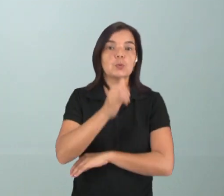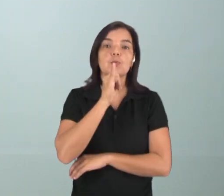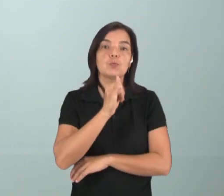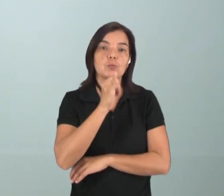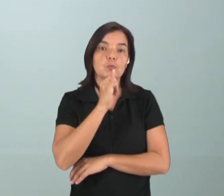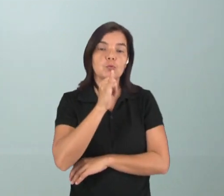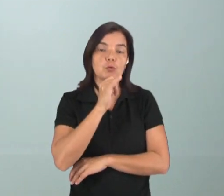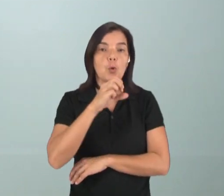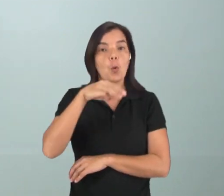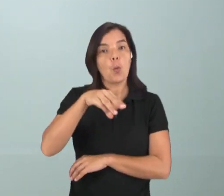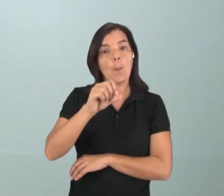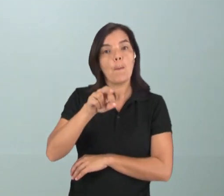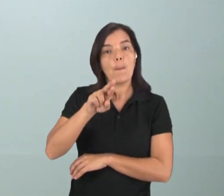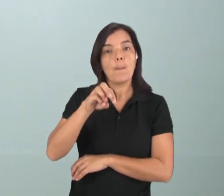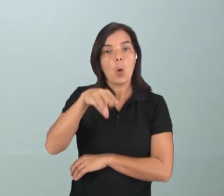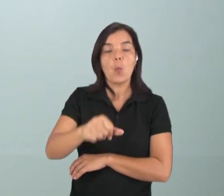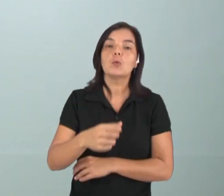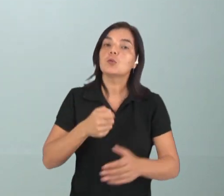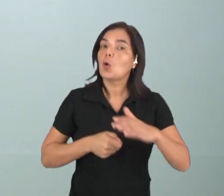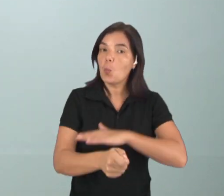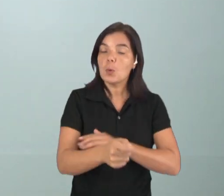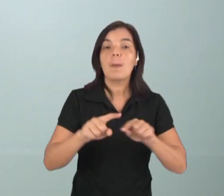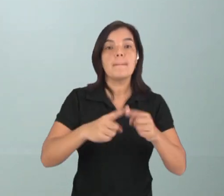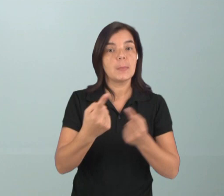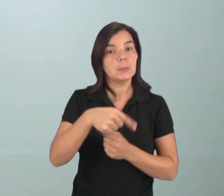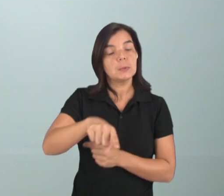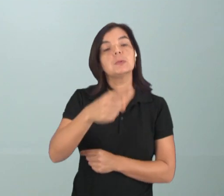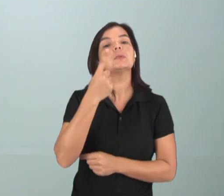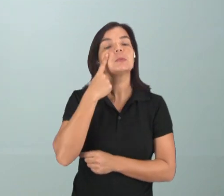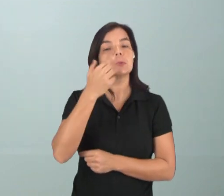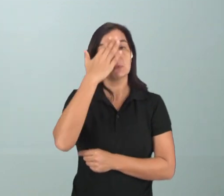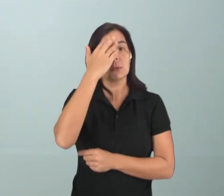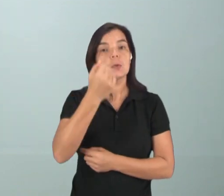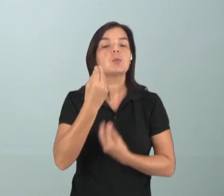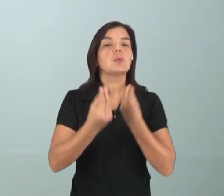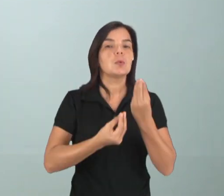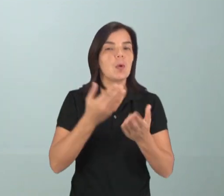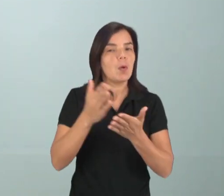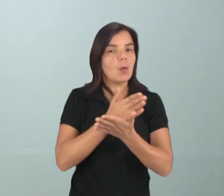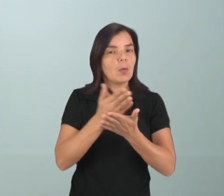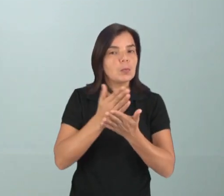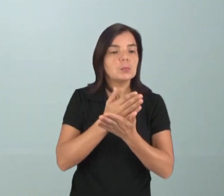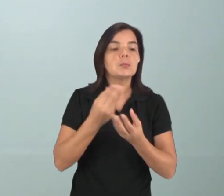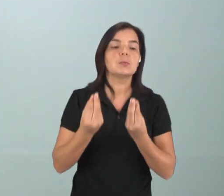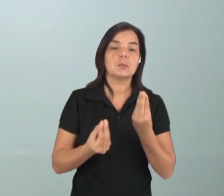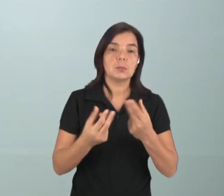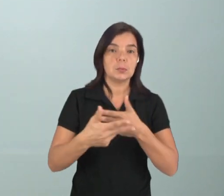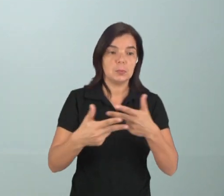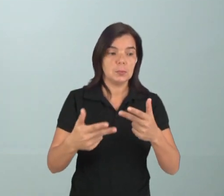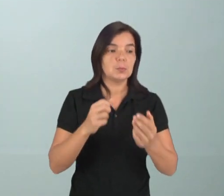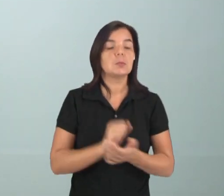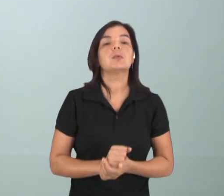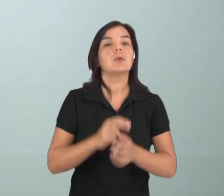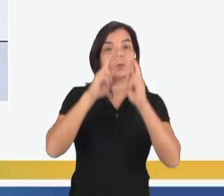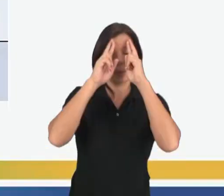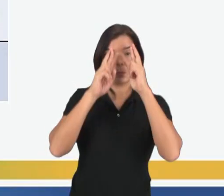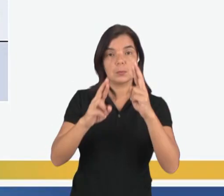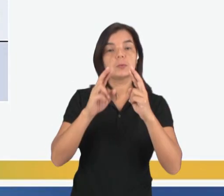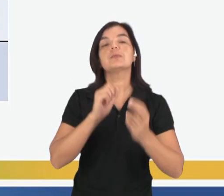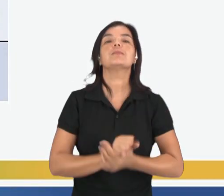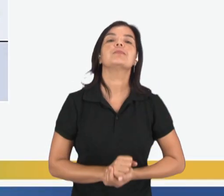no Mormon. Não é obrigado você conhecer, mas é interessante você saber em partes para poder, né,